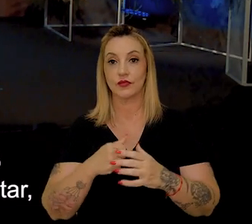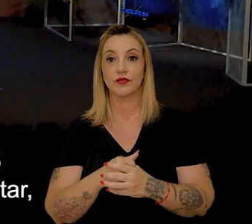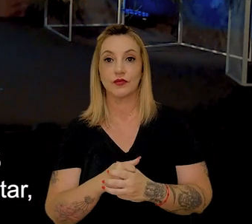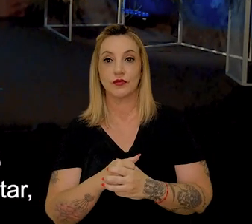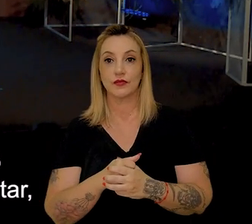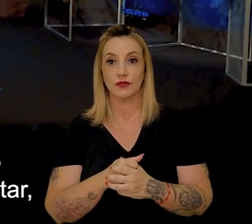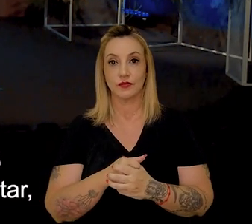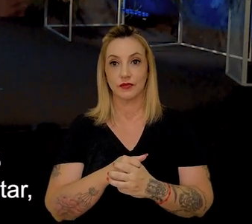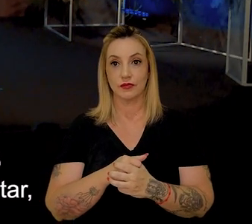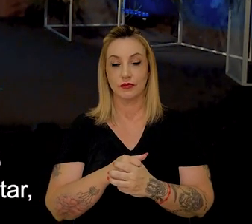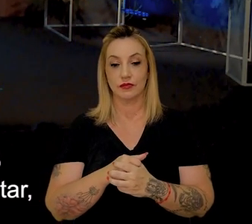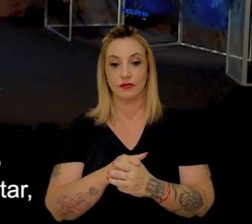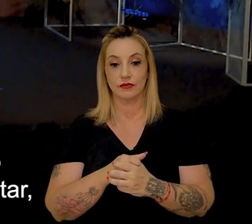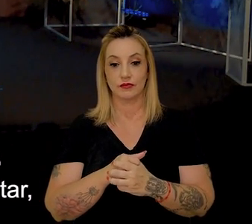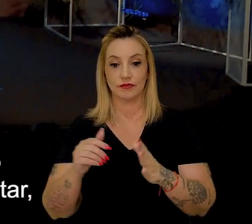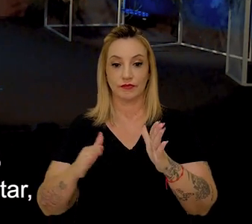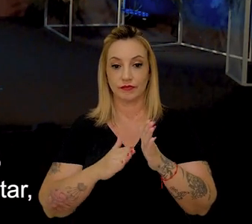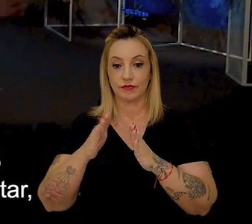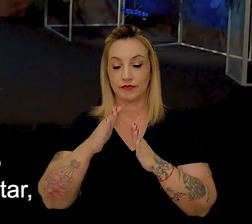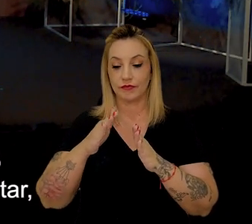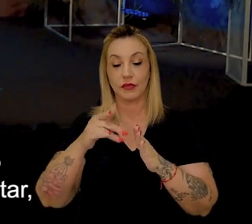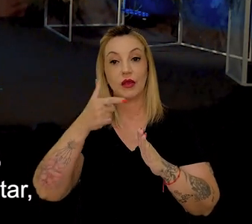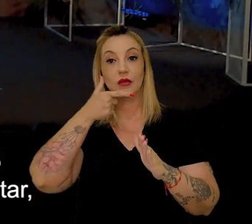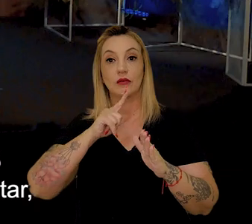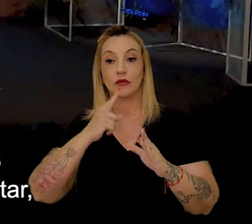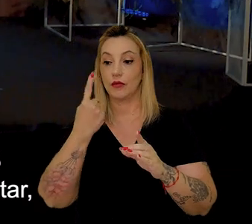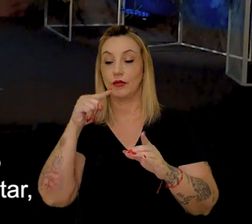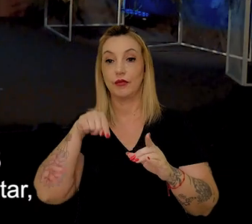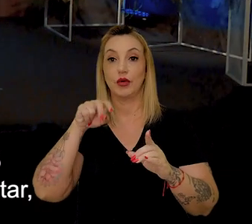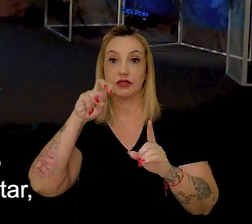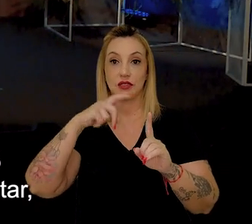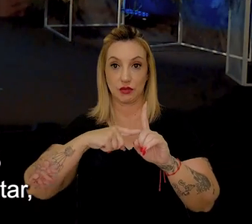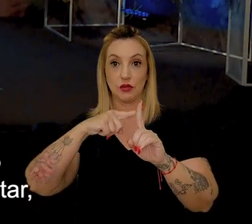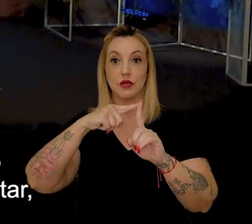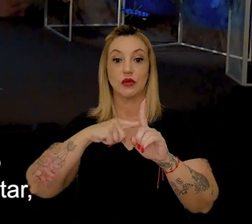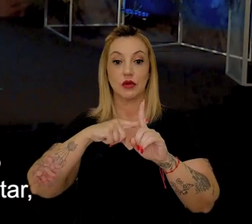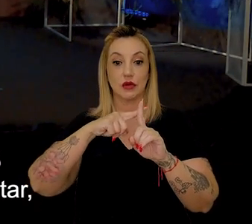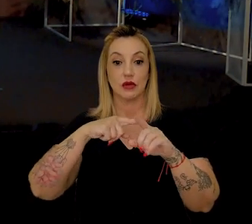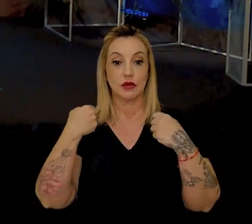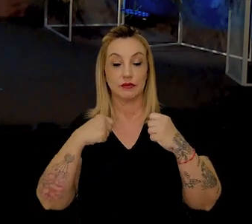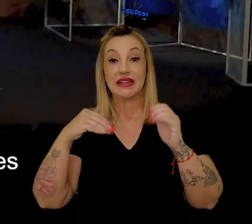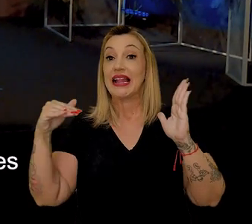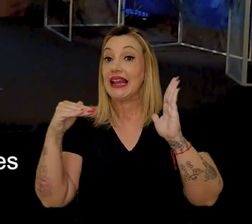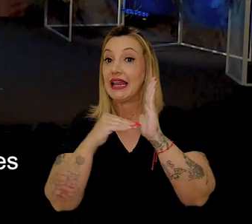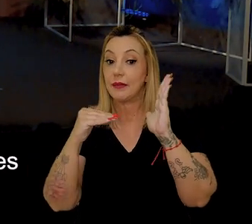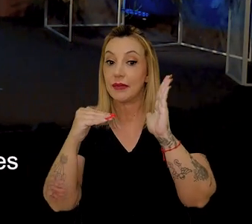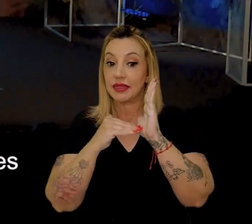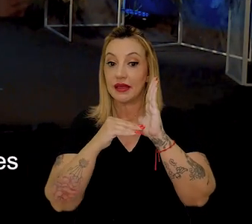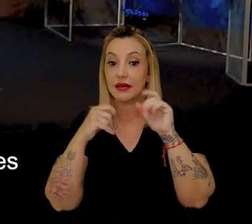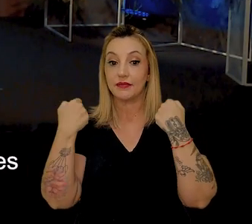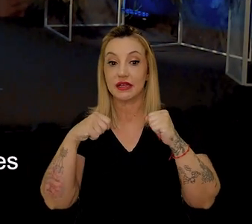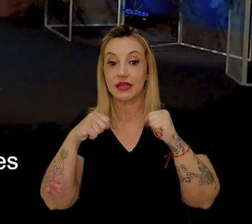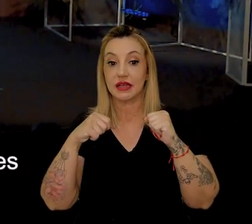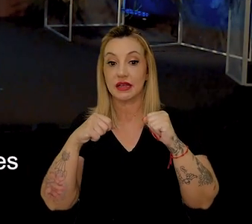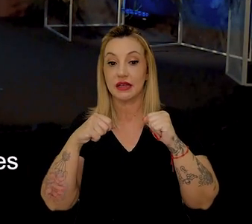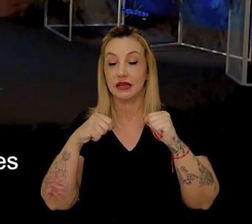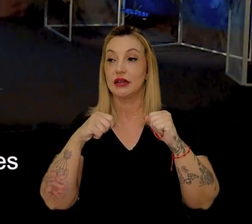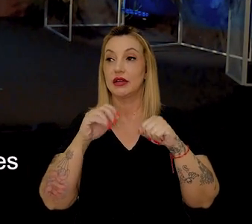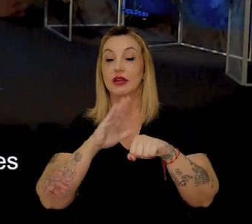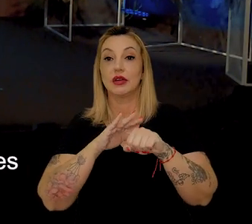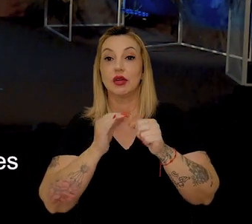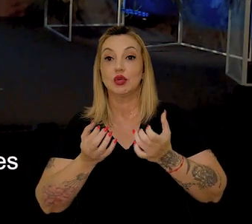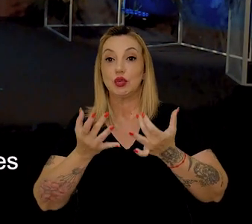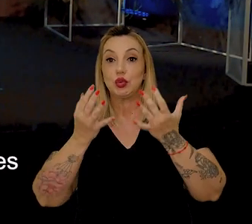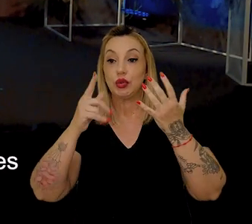eh as trajetórias que levavam a 1.5 É que na verdade pra gente limitar a gente teria que chegar a